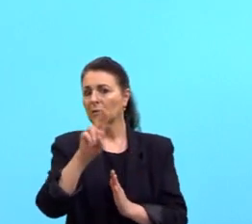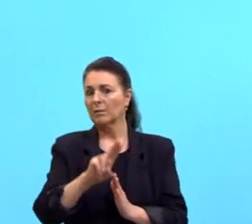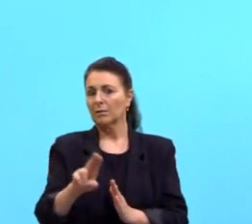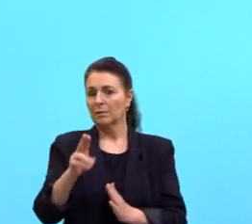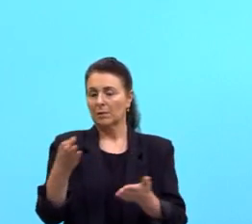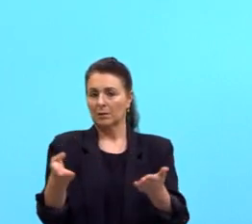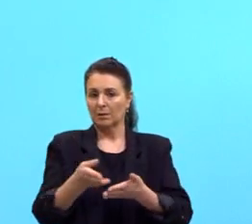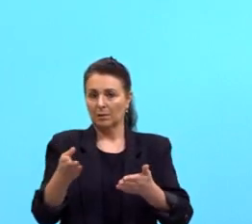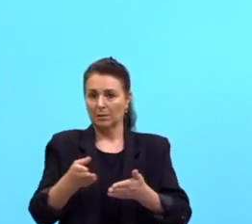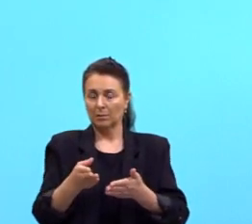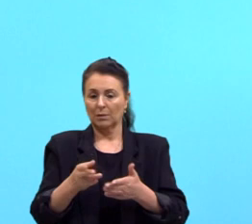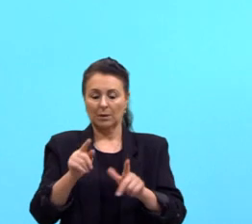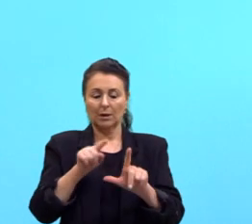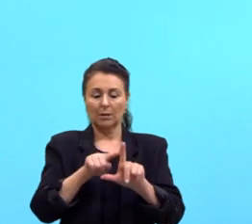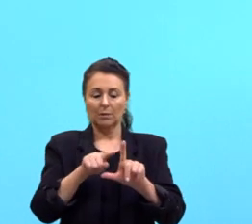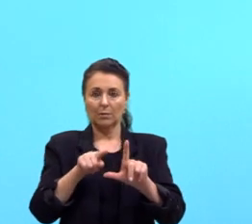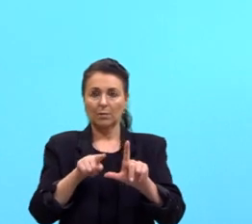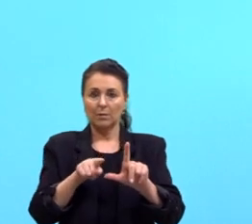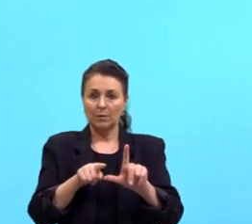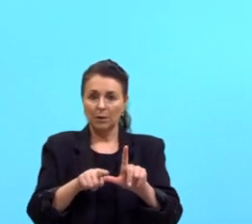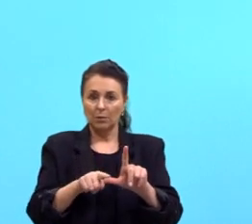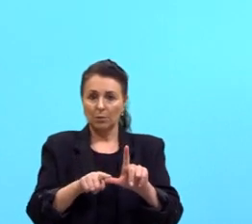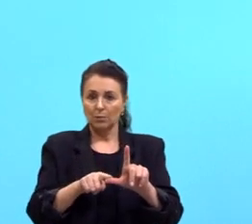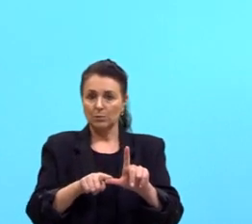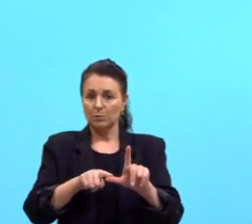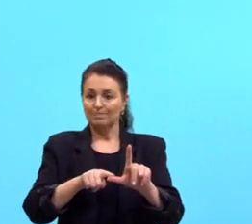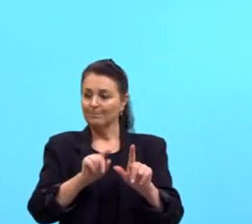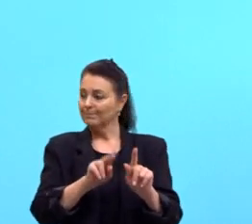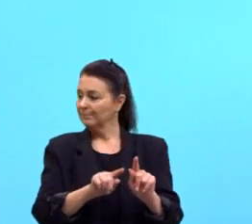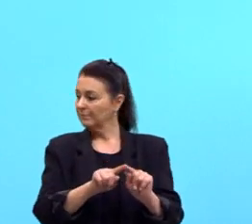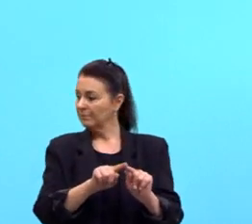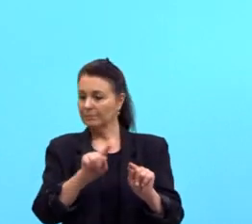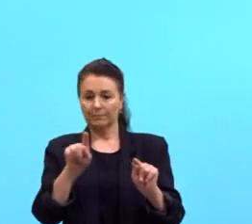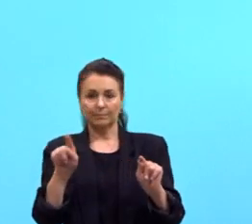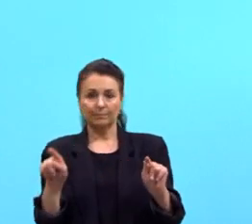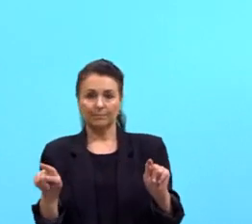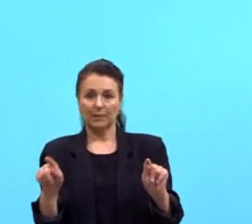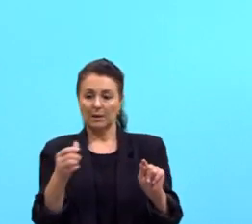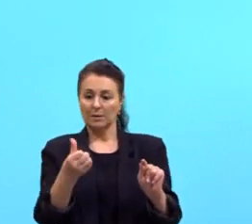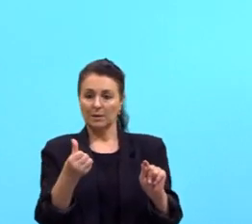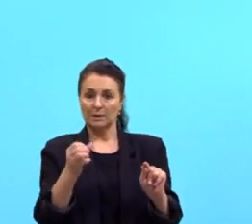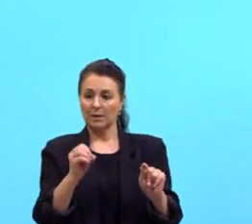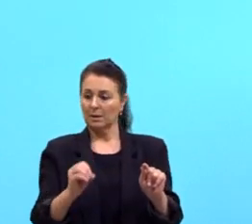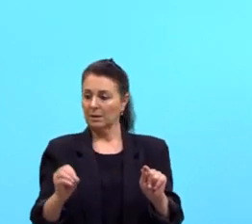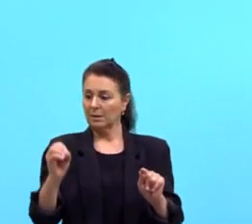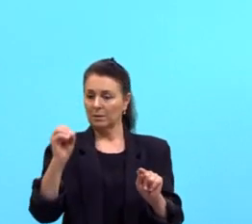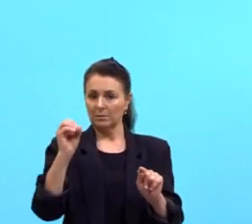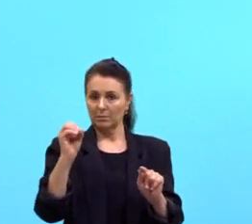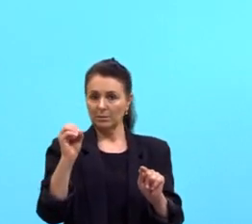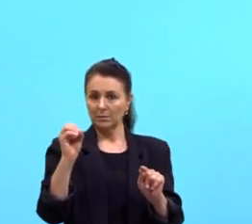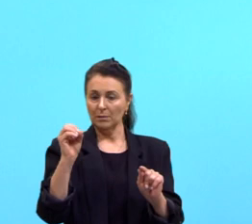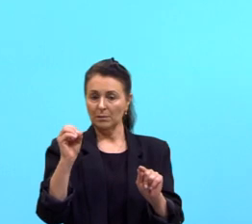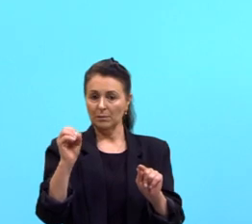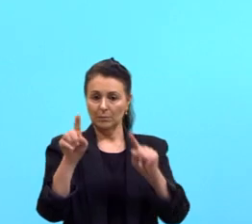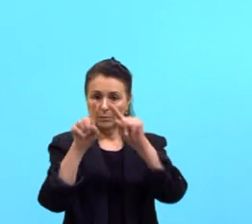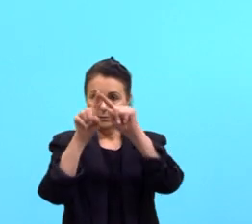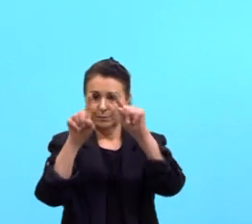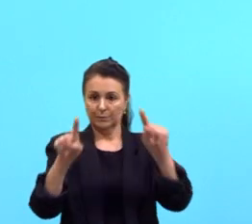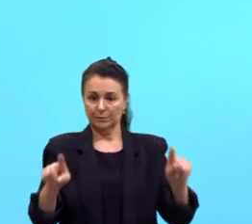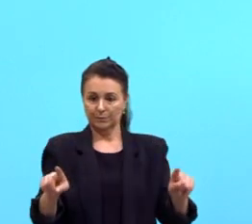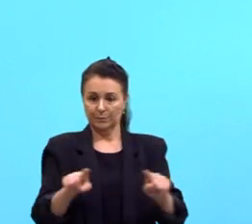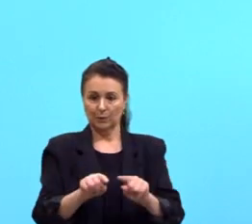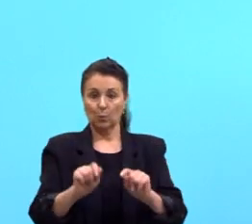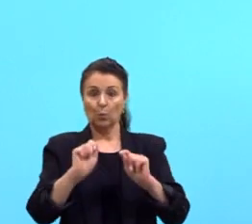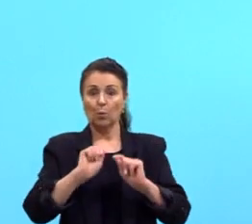noção de ângulos correspondentes o ângulo de 60° que ele forma ali o nosso triângulo a